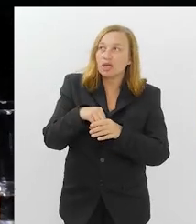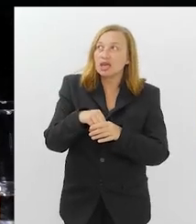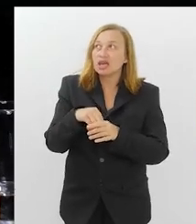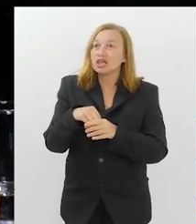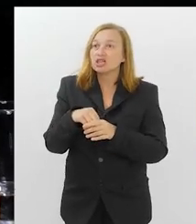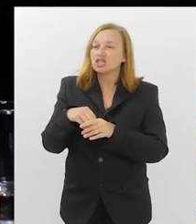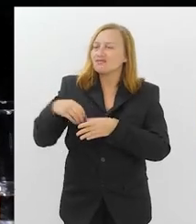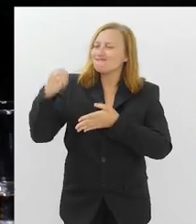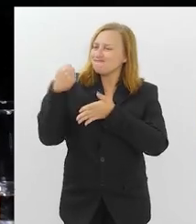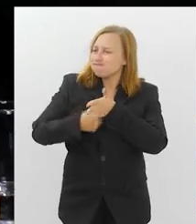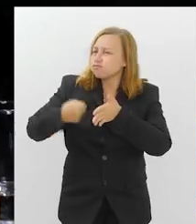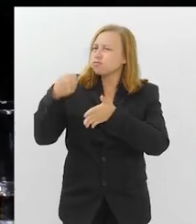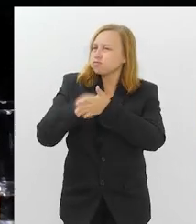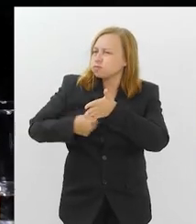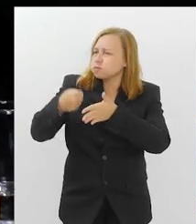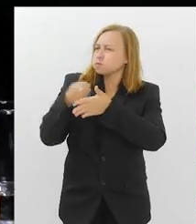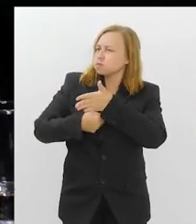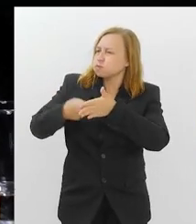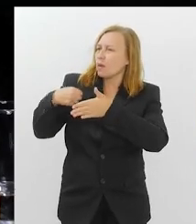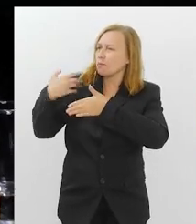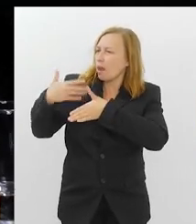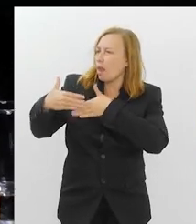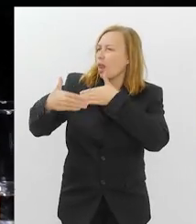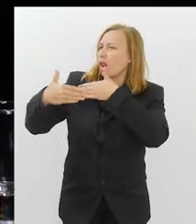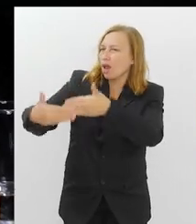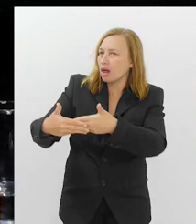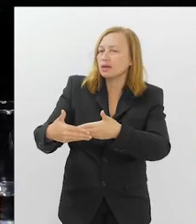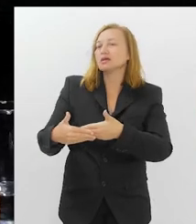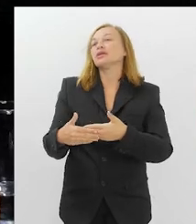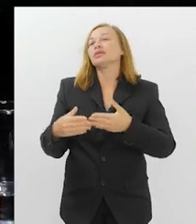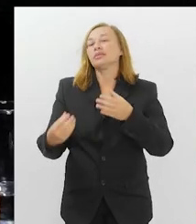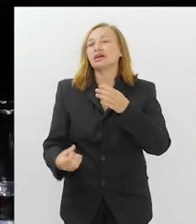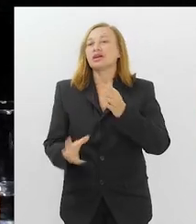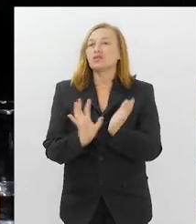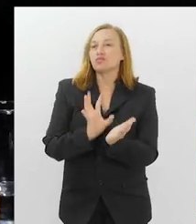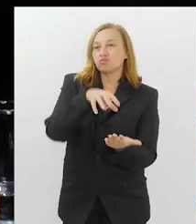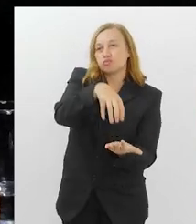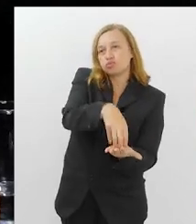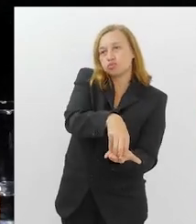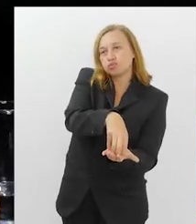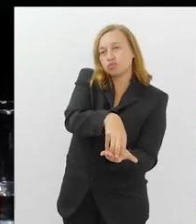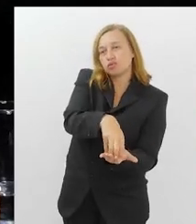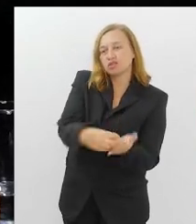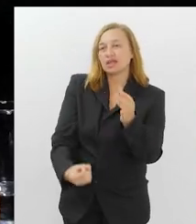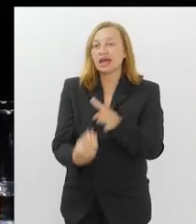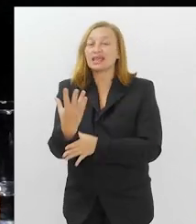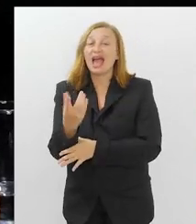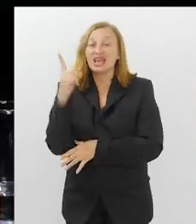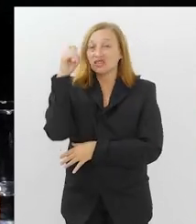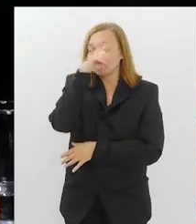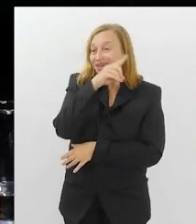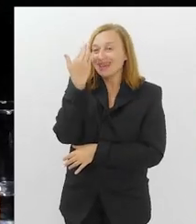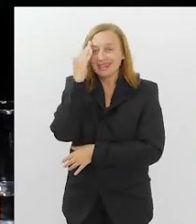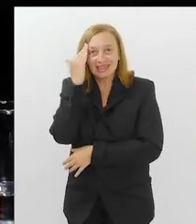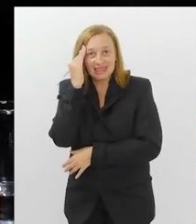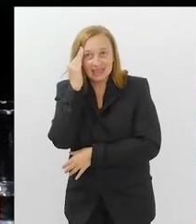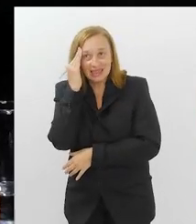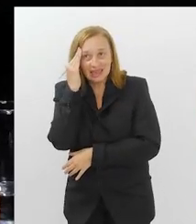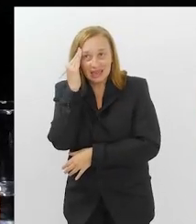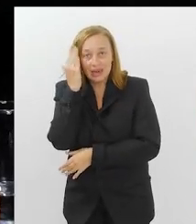para instituir, e a gente vinha lutando para que essa Procuradoria fosse instalada. A dificuldade era